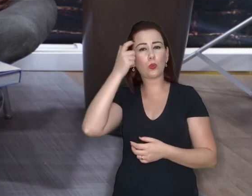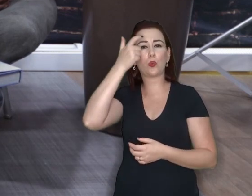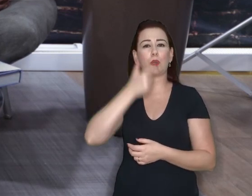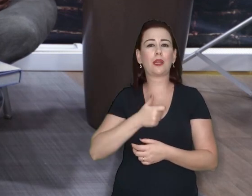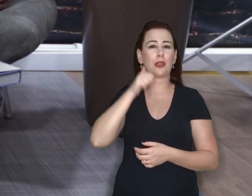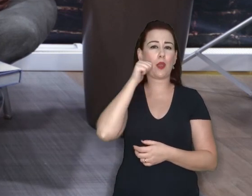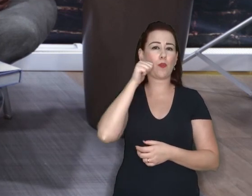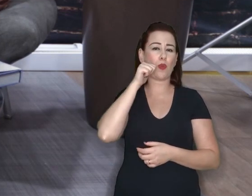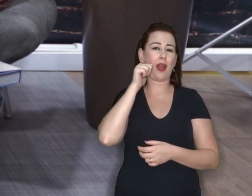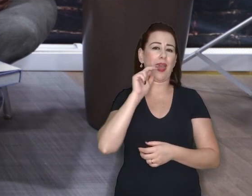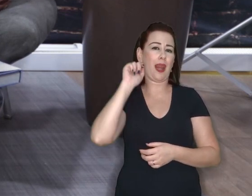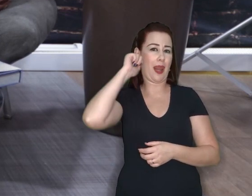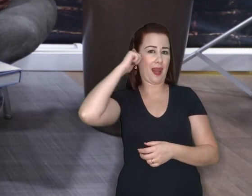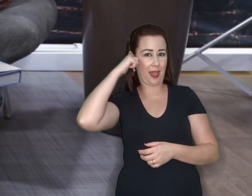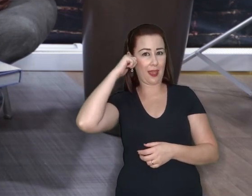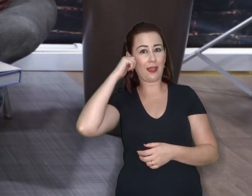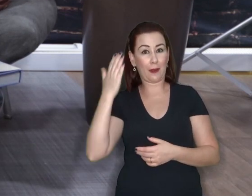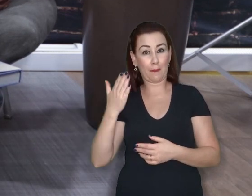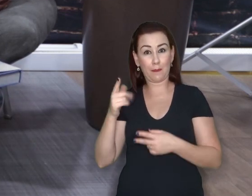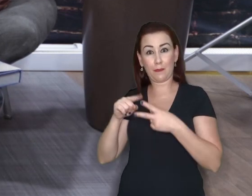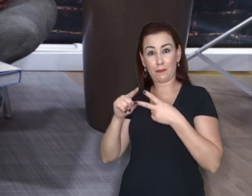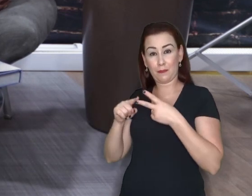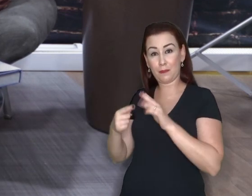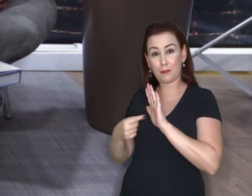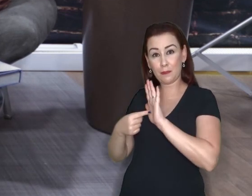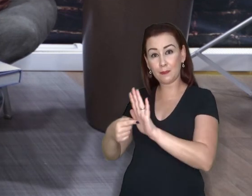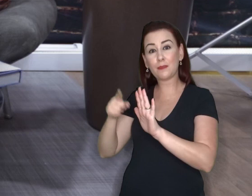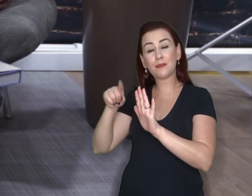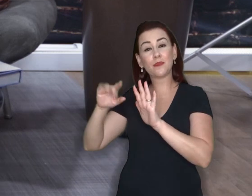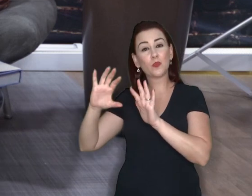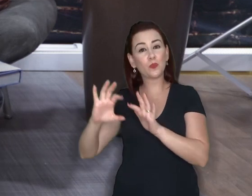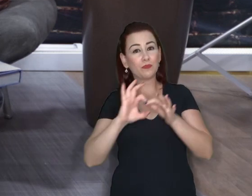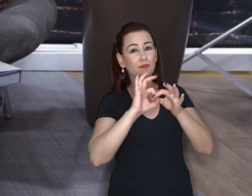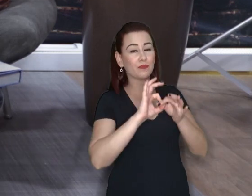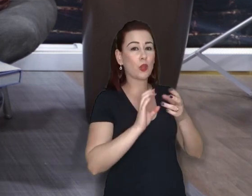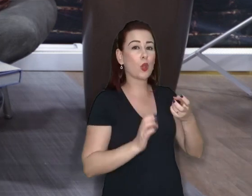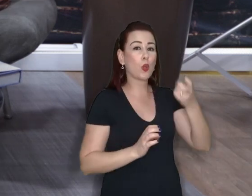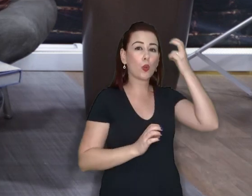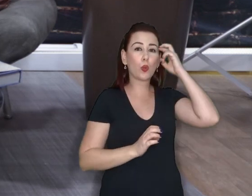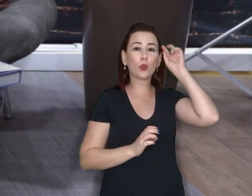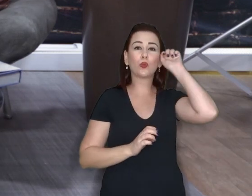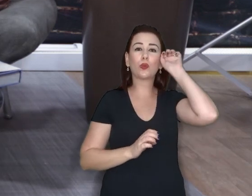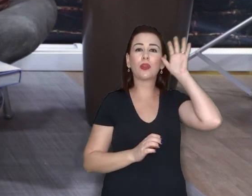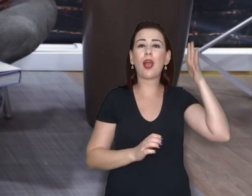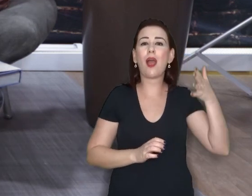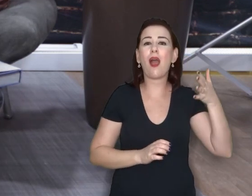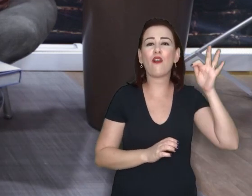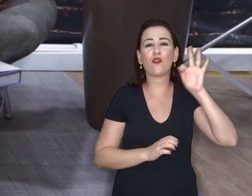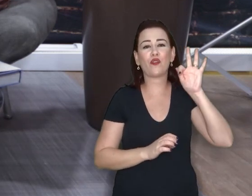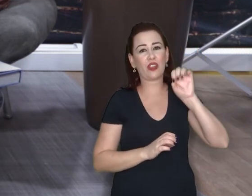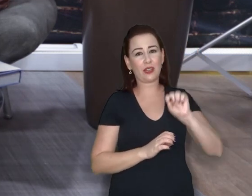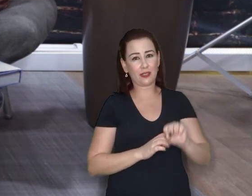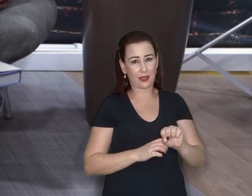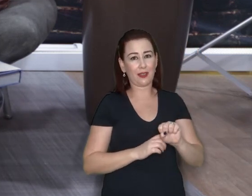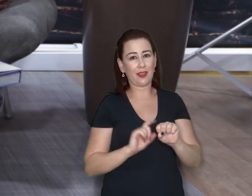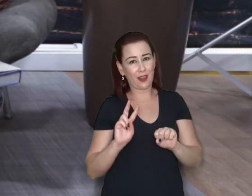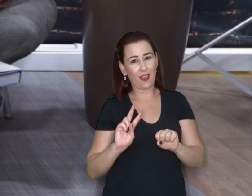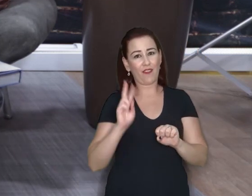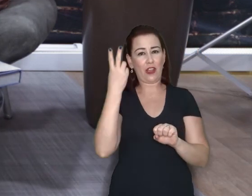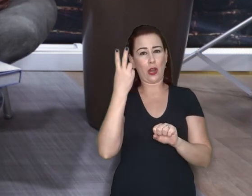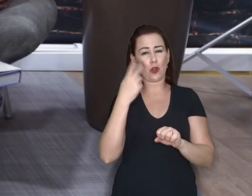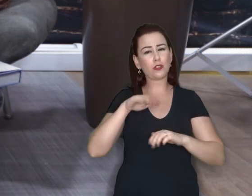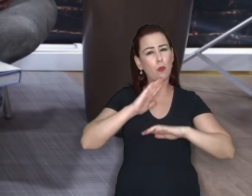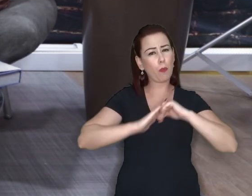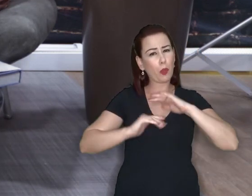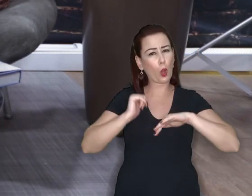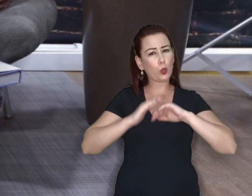da mulher negra. Pois é, estes próximos projetos estão conectados com a nossa cultura afrofeirense, valorizando a